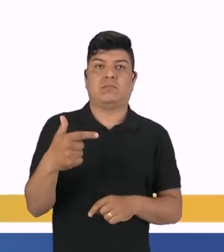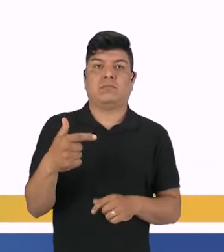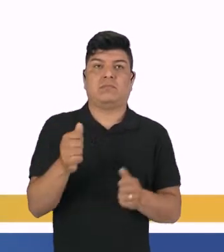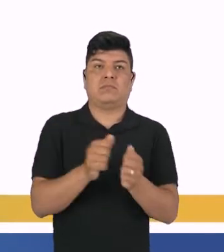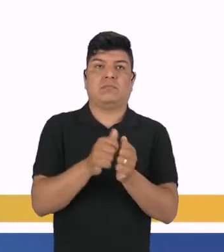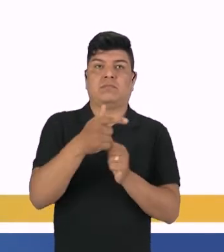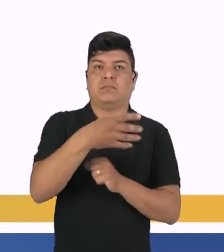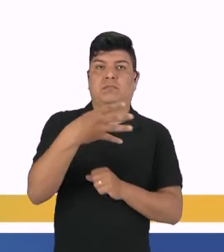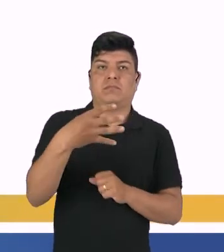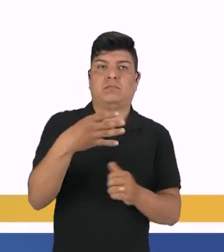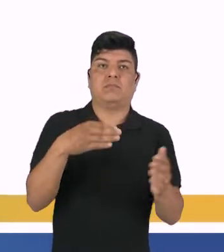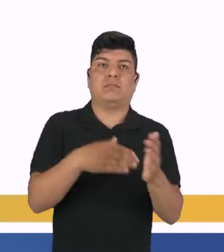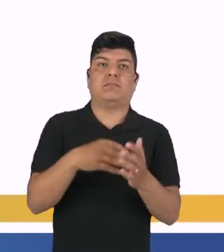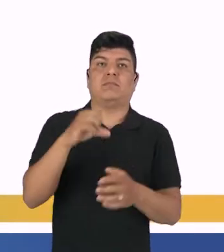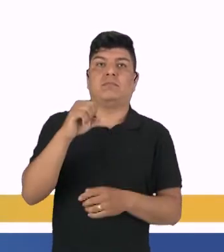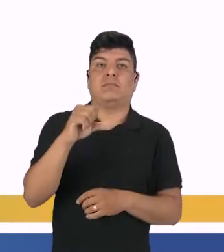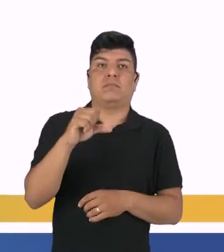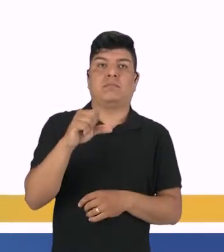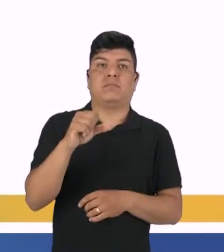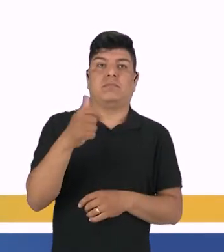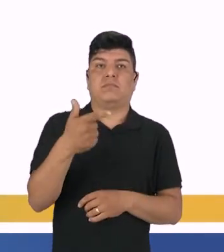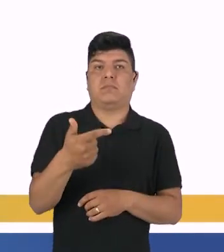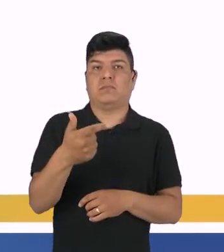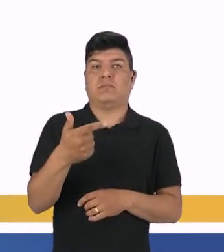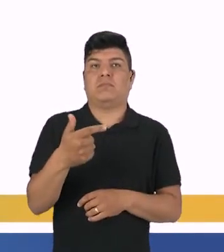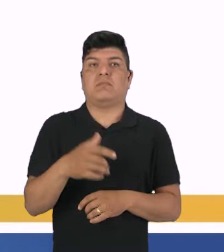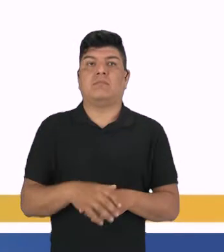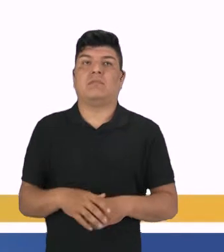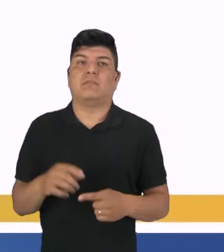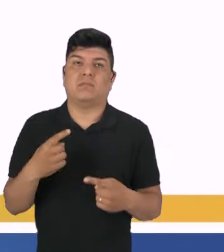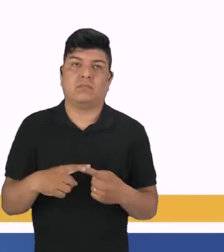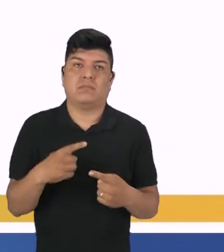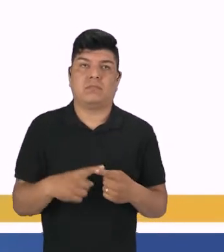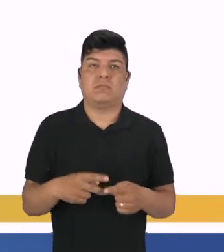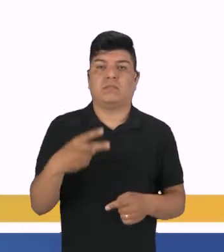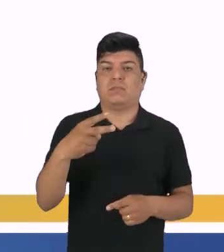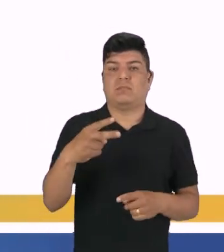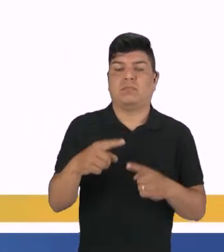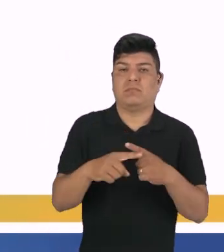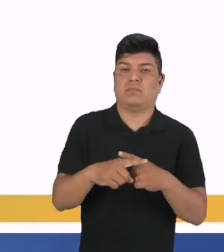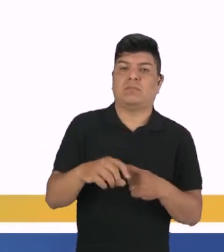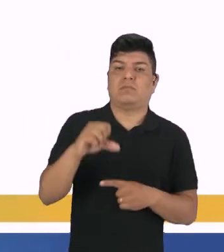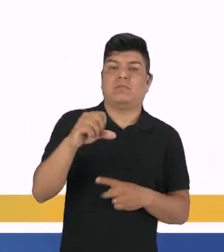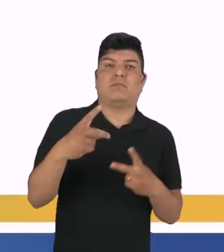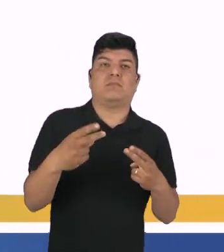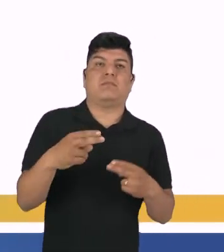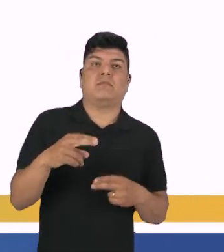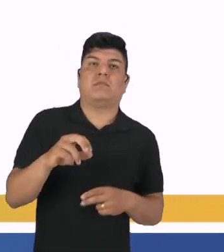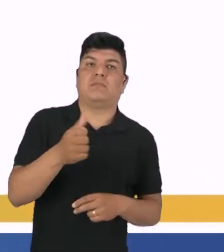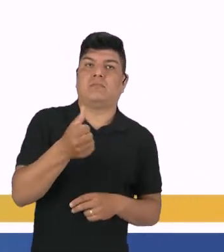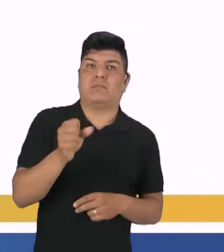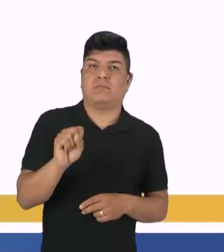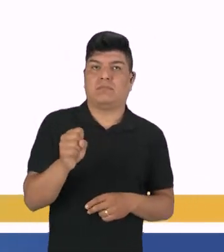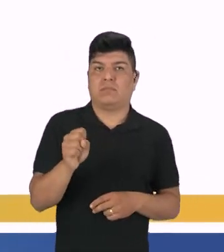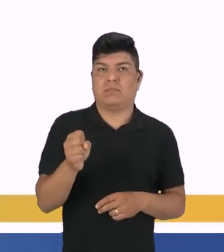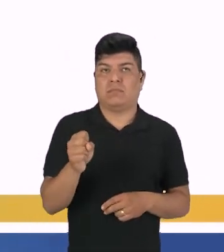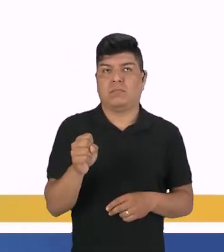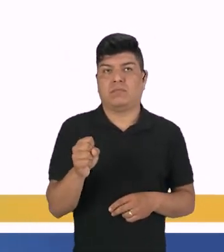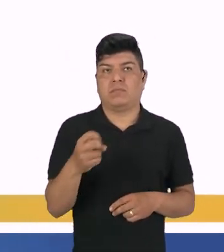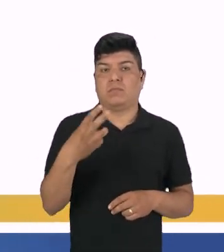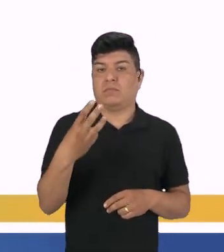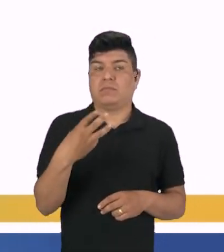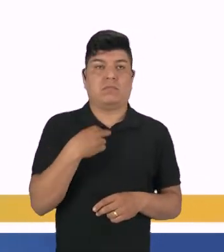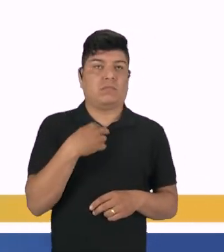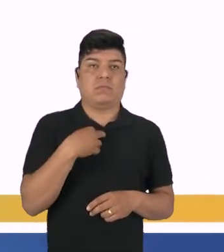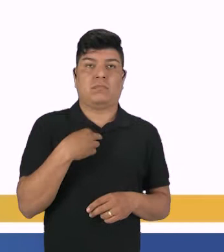4, 24 para 9, vai dar 2, né? Por quê? Porque 2 vezes 9 vai dar 18, né? Por que não poderia ser 3?